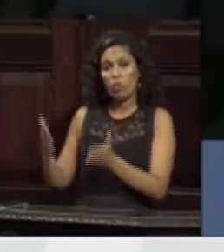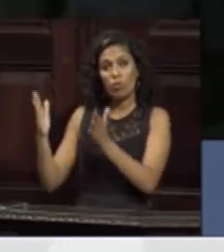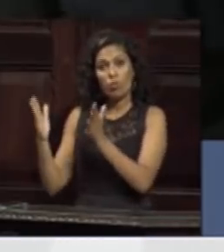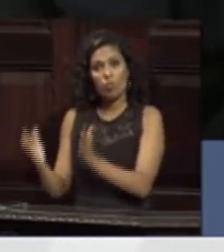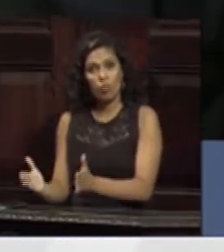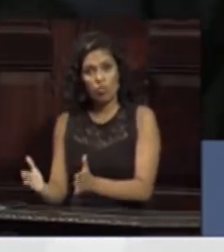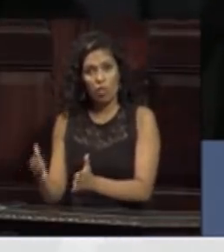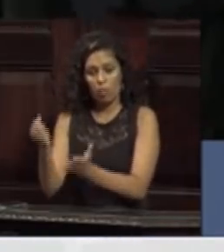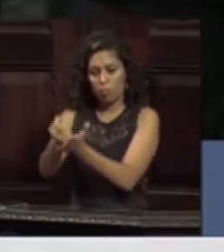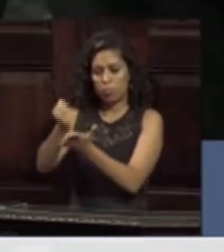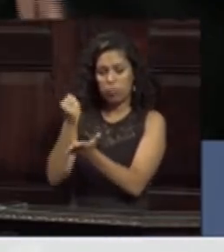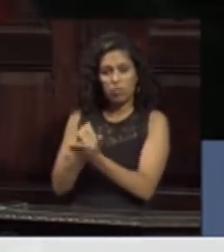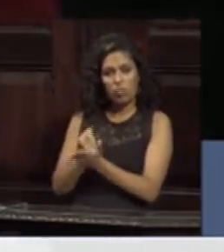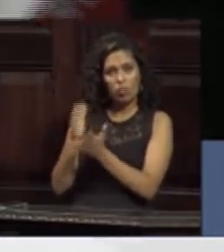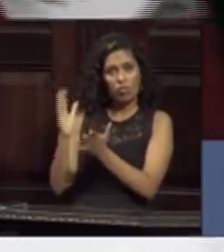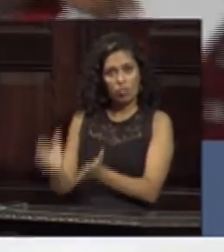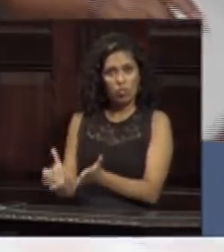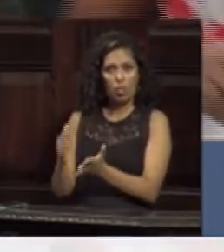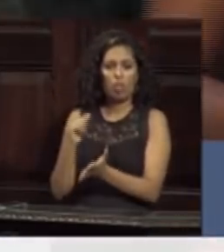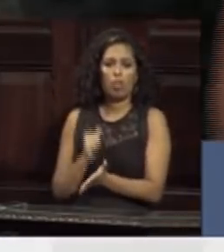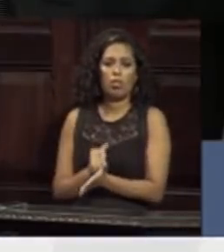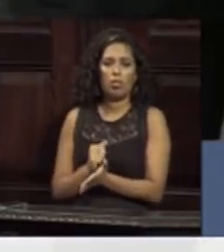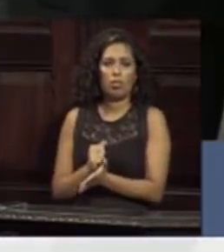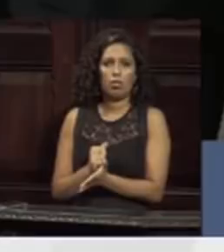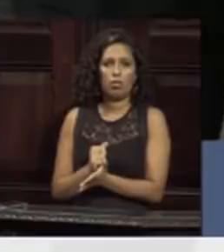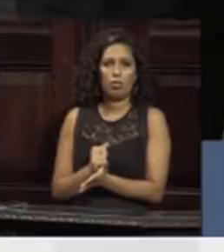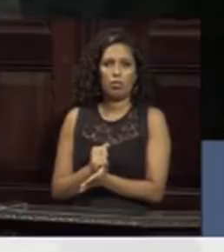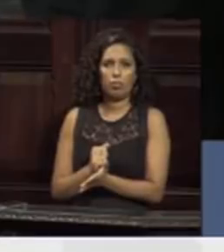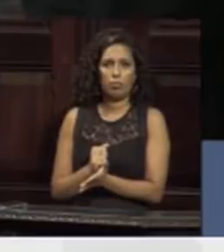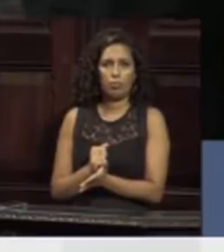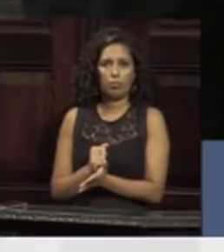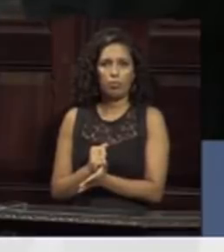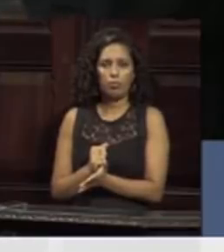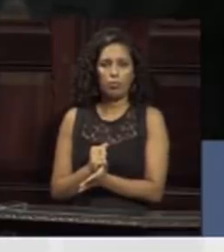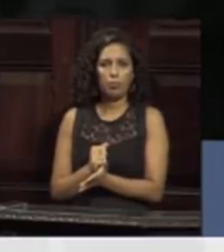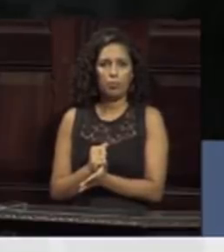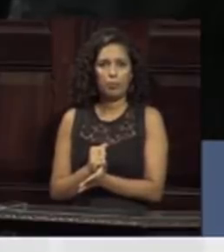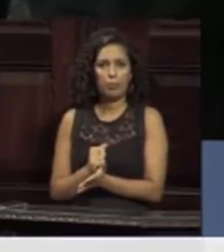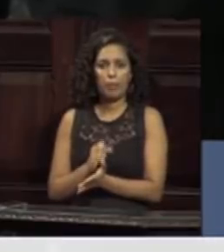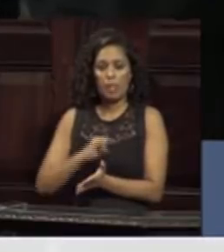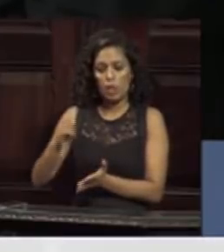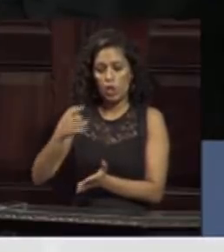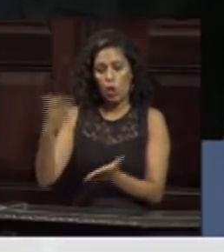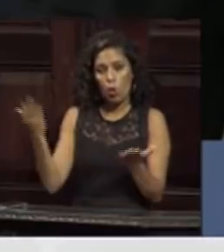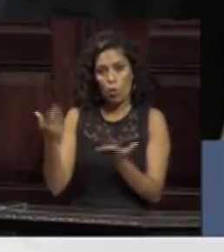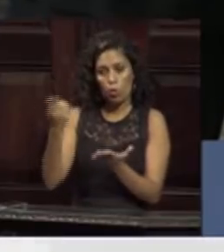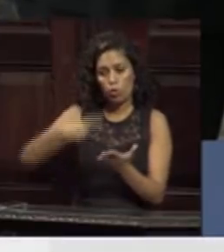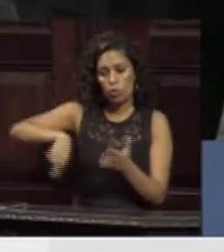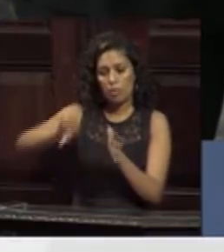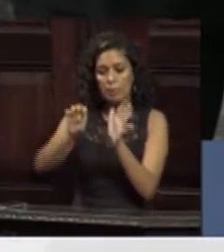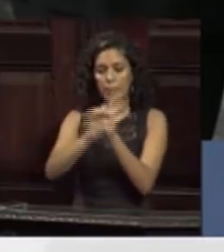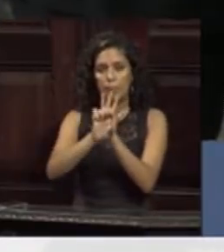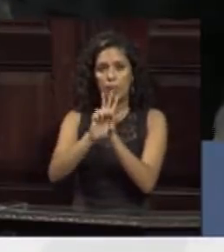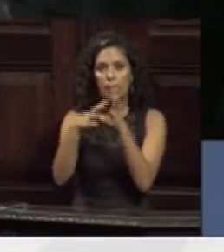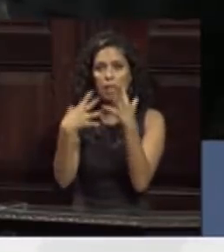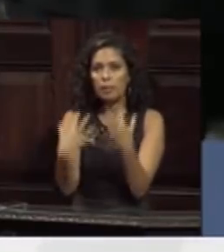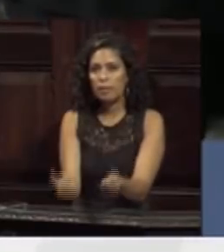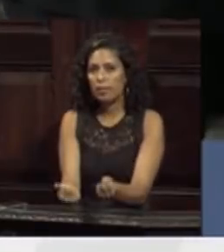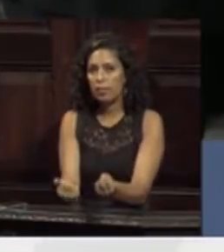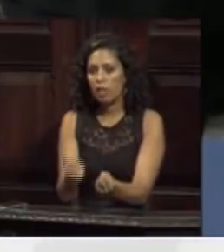diário oficial. Nós, inclusive, invadimos competência se aprovarmos essa emenda. Nós não somos